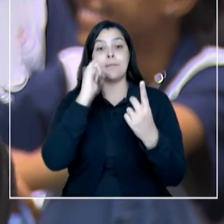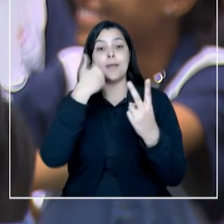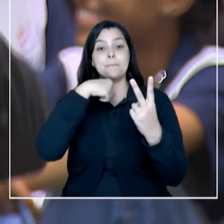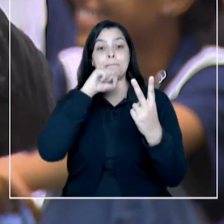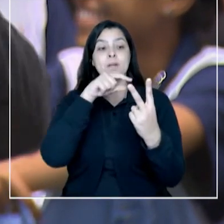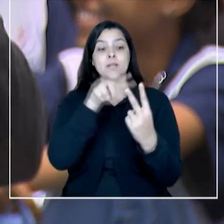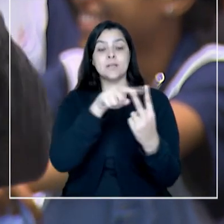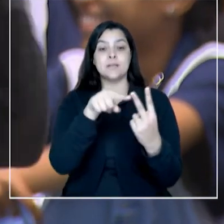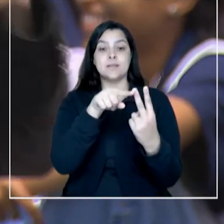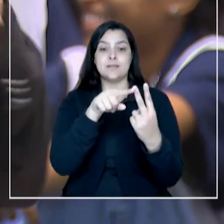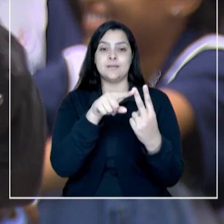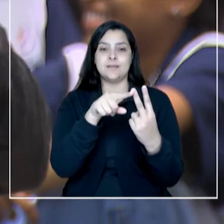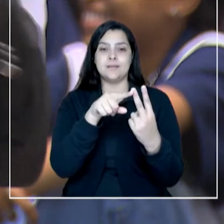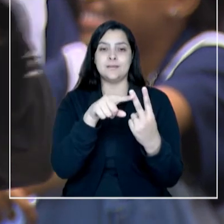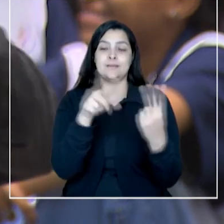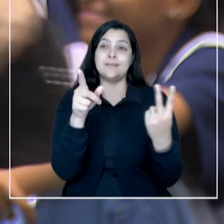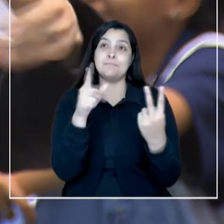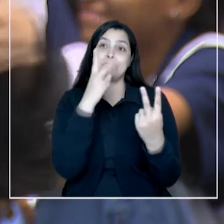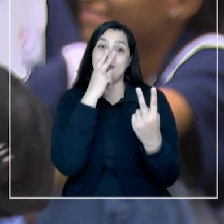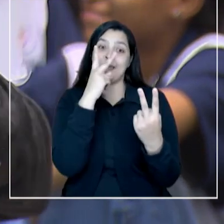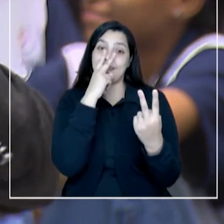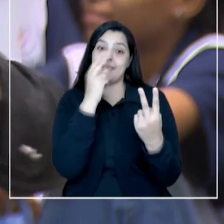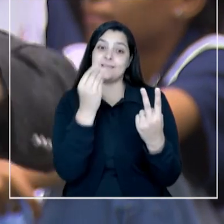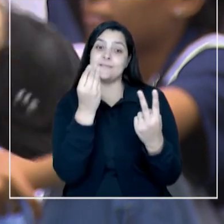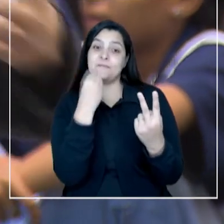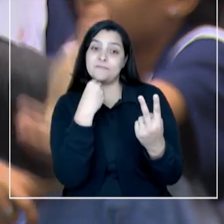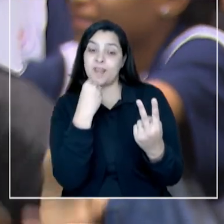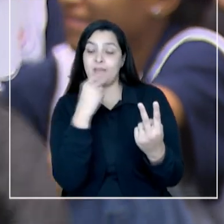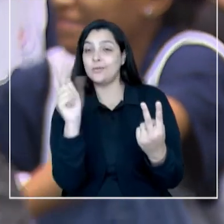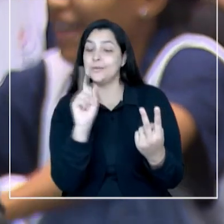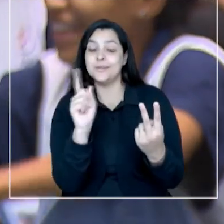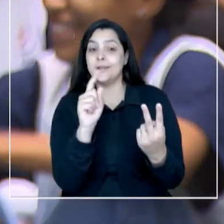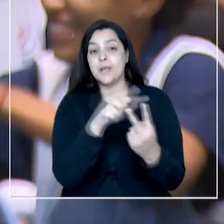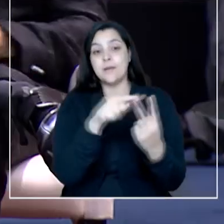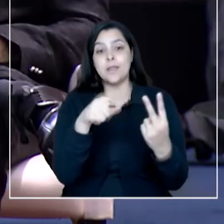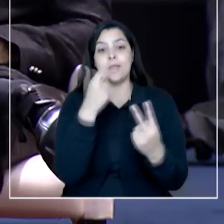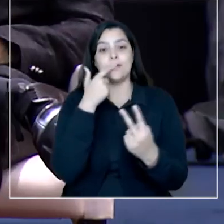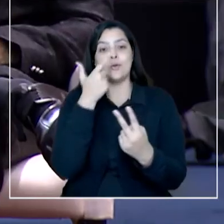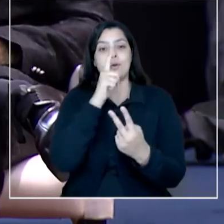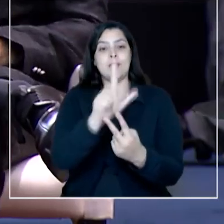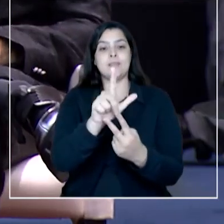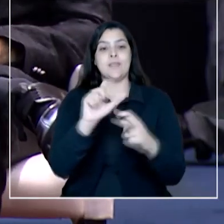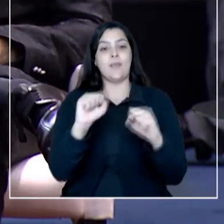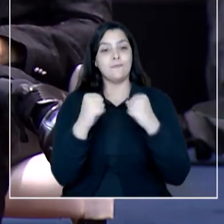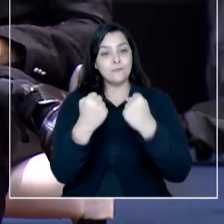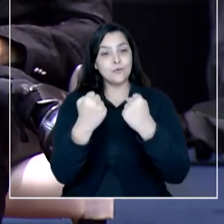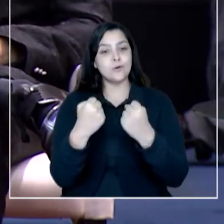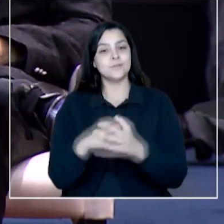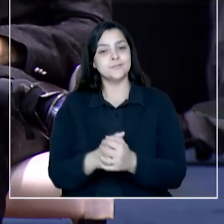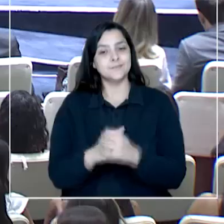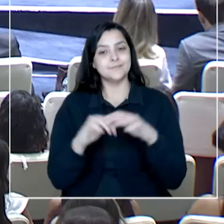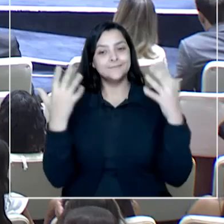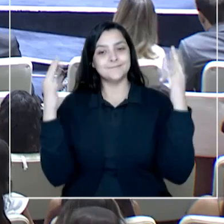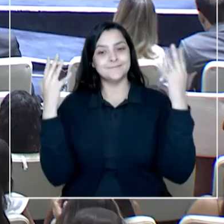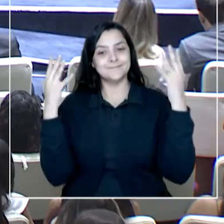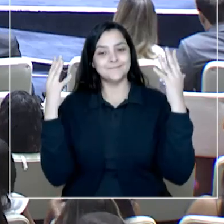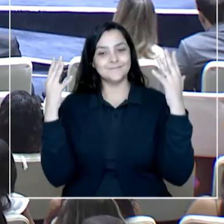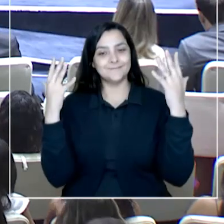pareciam ser fracos em relação a... Mas não, foi o que fez eu ganhar o jogo. Foi a sua força, né? Legal.